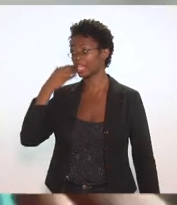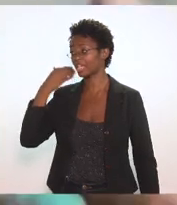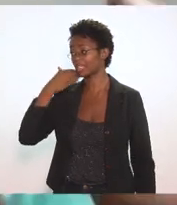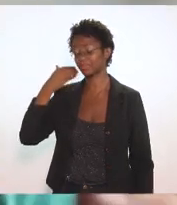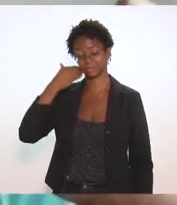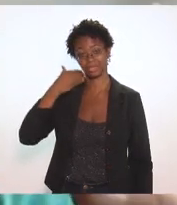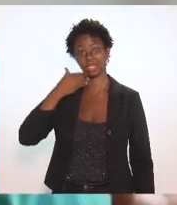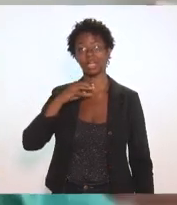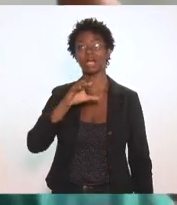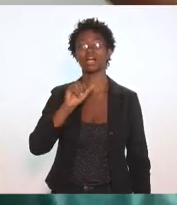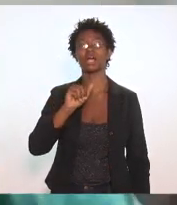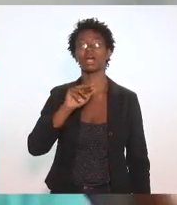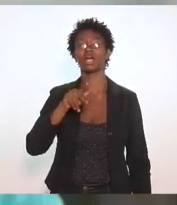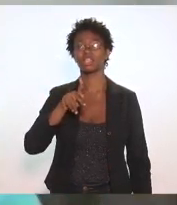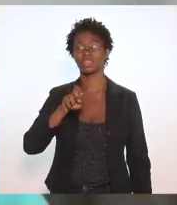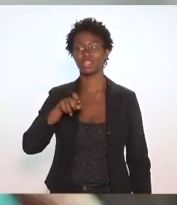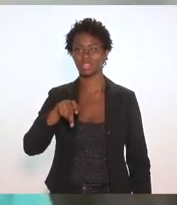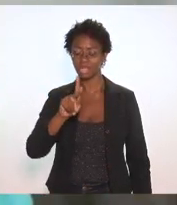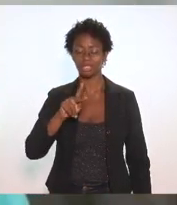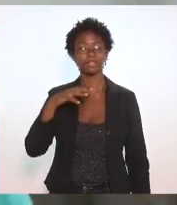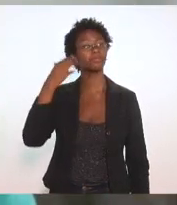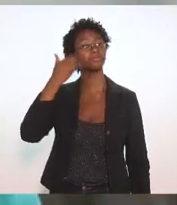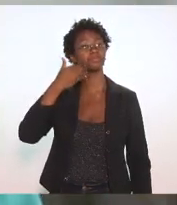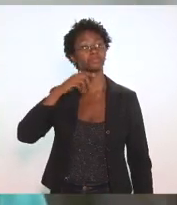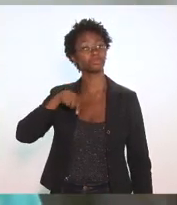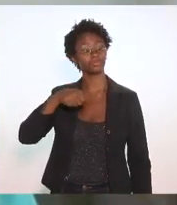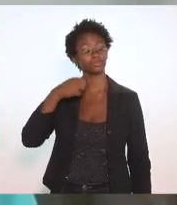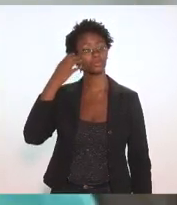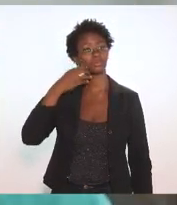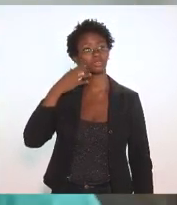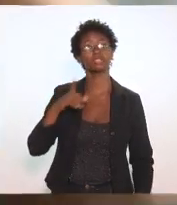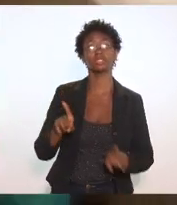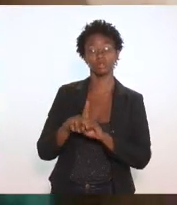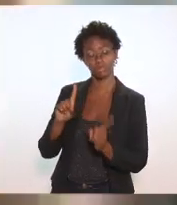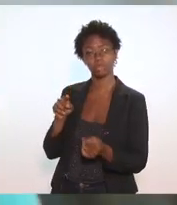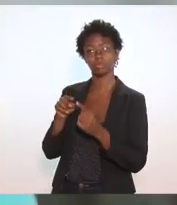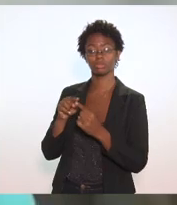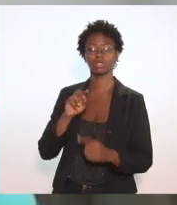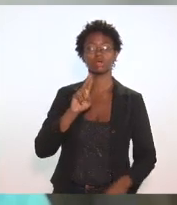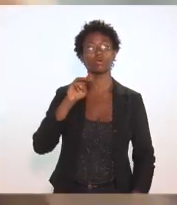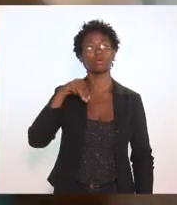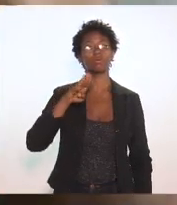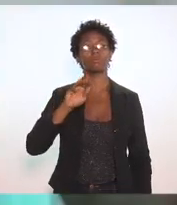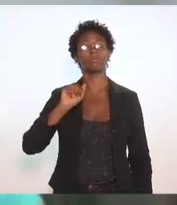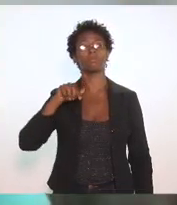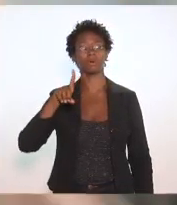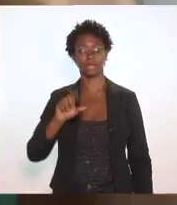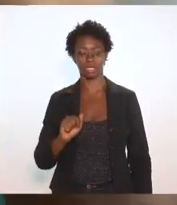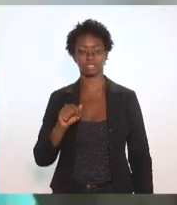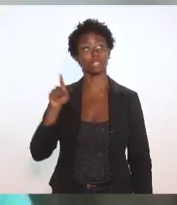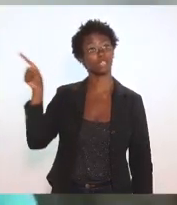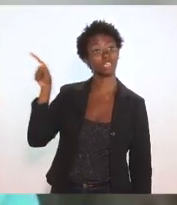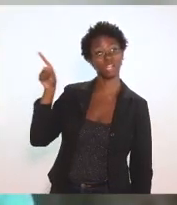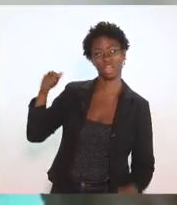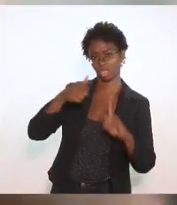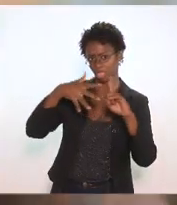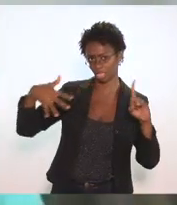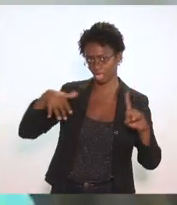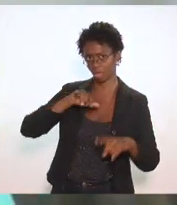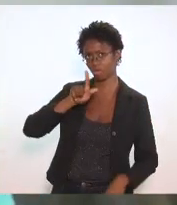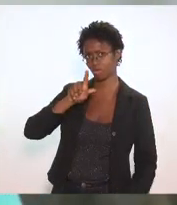força ainda, né? Via a nossa Umbanda. E Joãozinho da Gomélia, seu terreiro, seu axé,